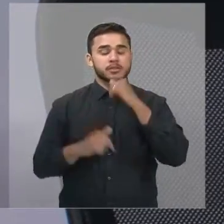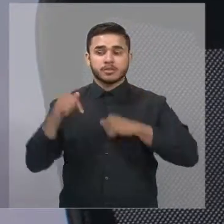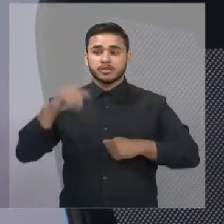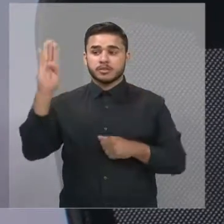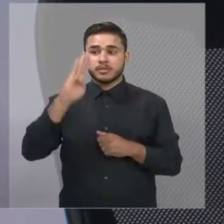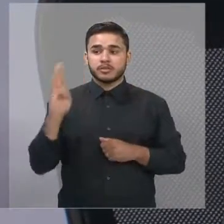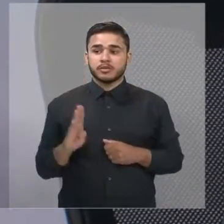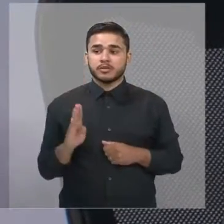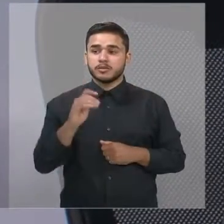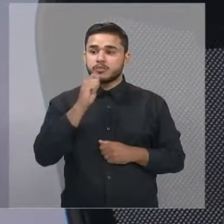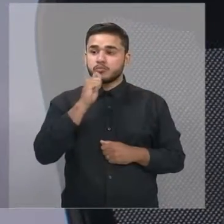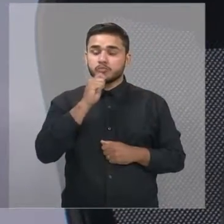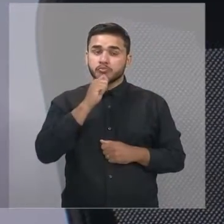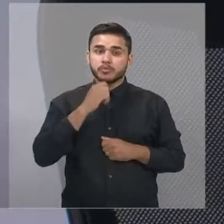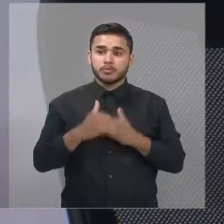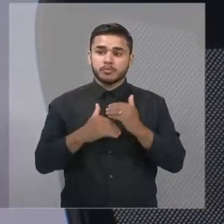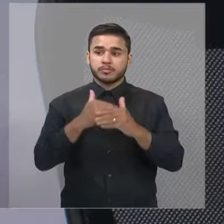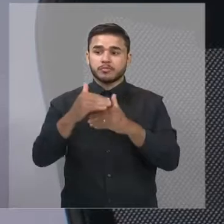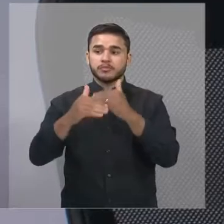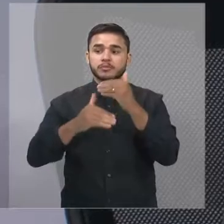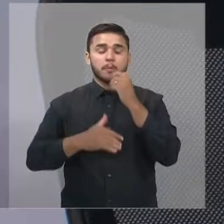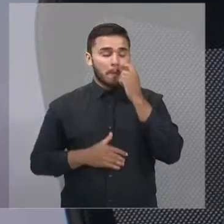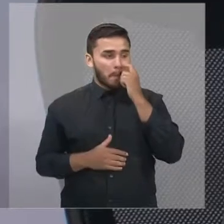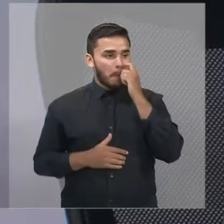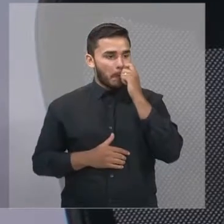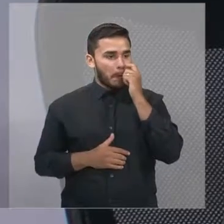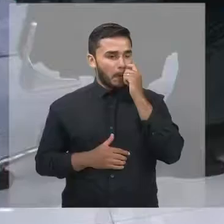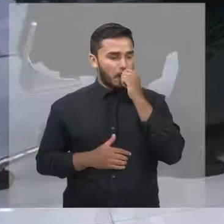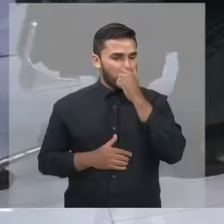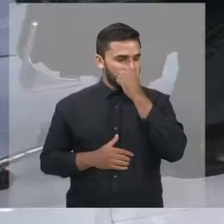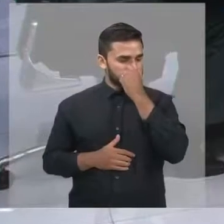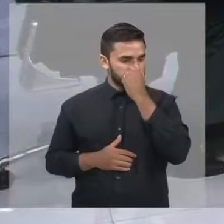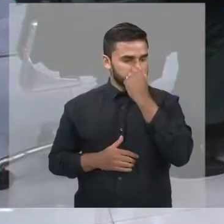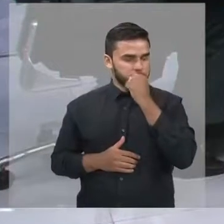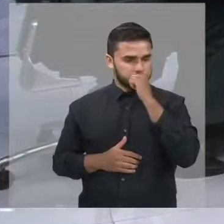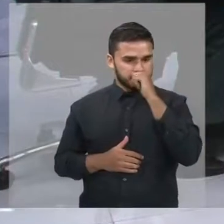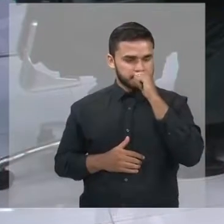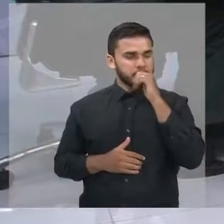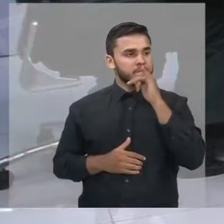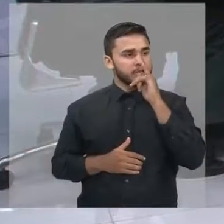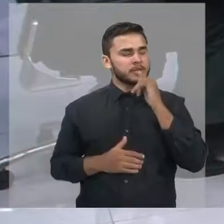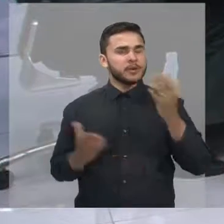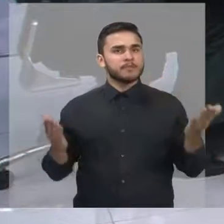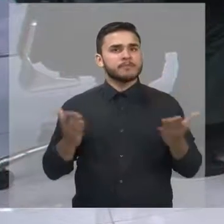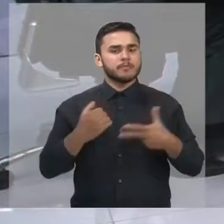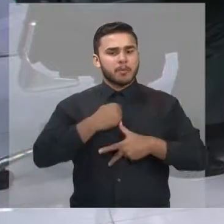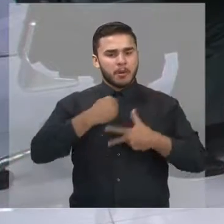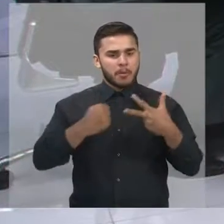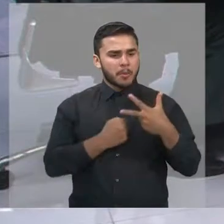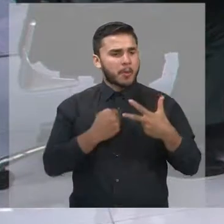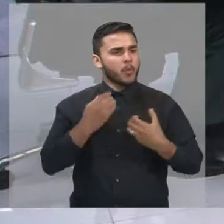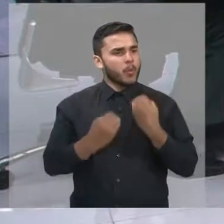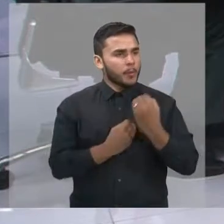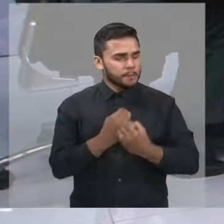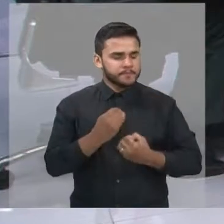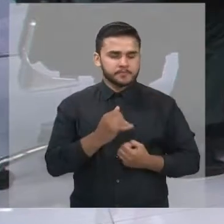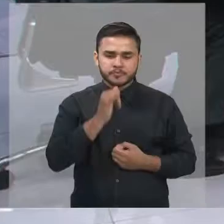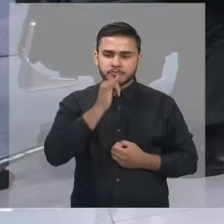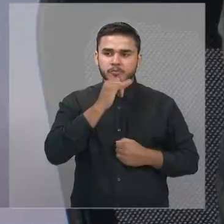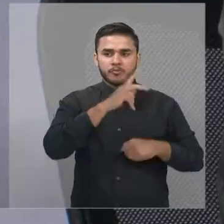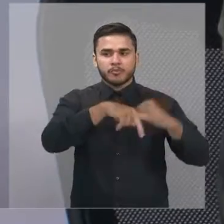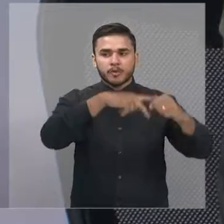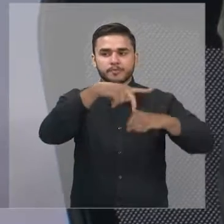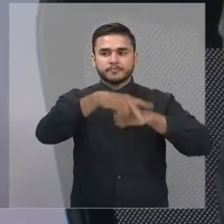retirando, infelizmente, a sociedade brasileira, que ainda não chegou nem no iluminismo, né? Inclusive no funcionamento das suas instituições, como é o caso do que a gente está vendo agora. Quer dizer,